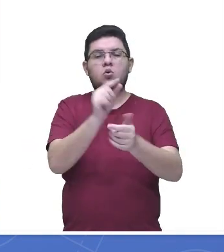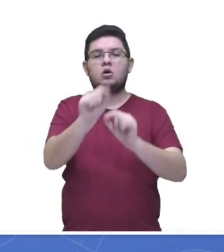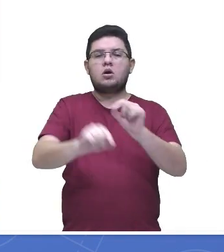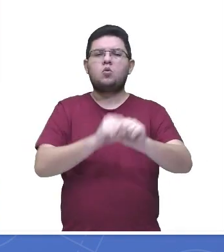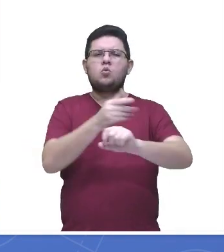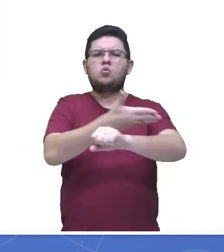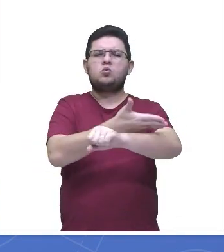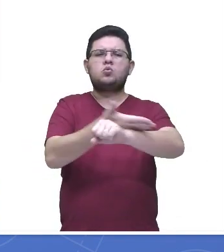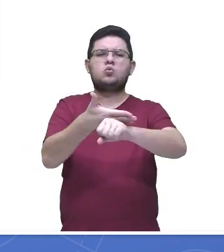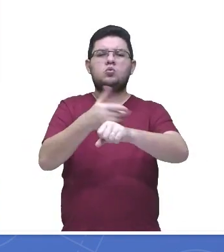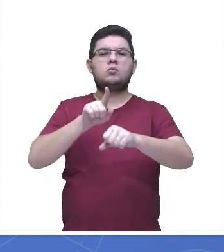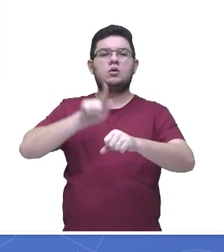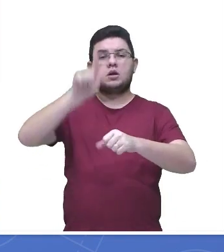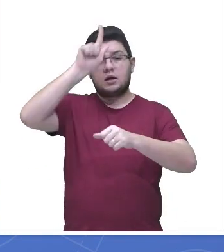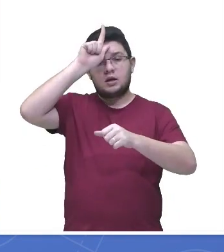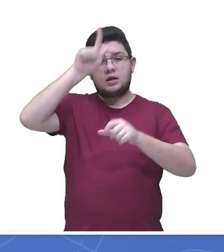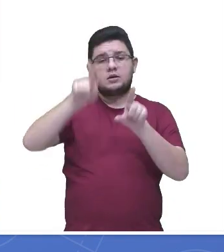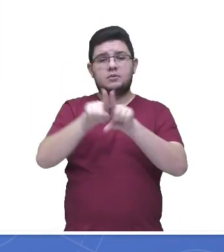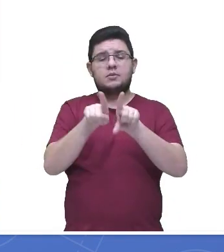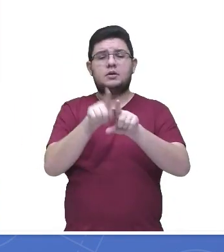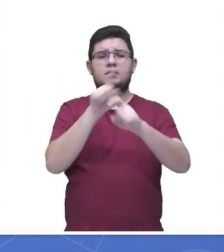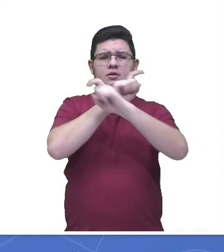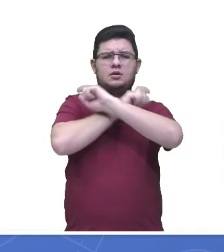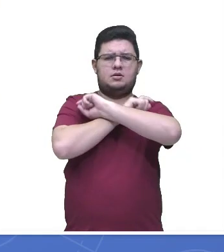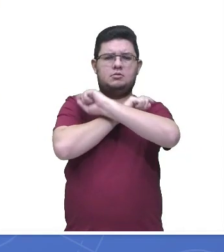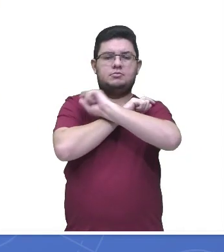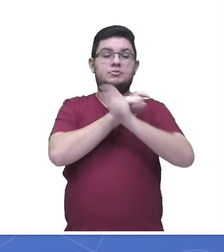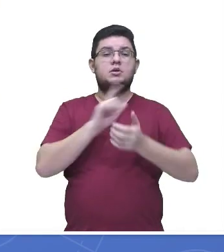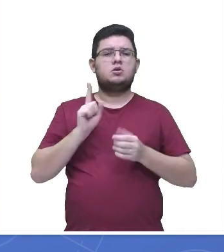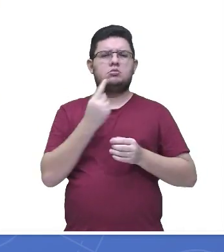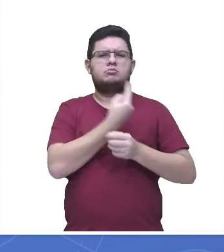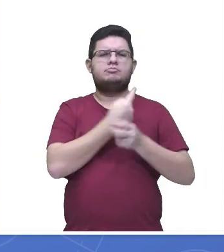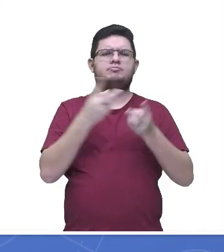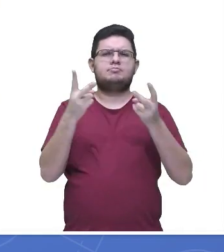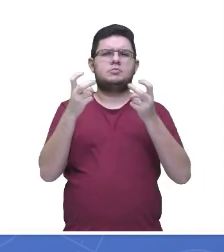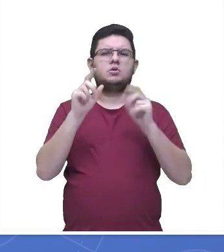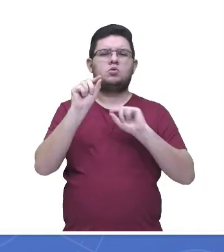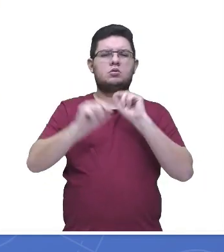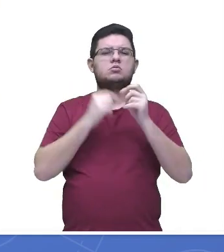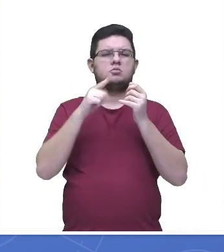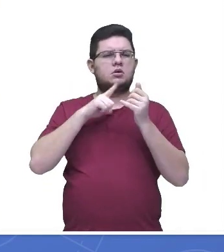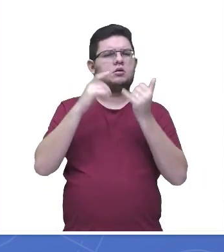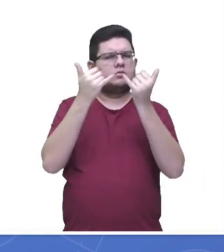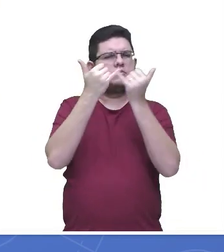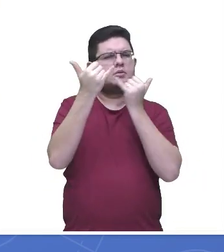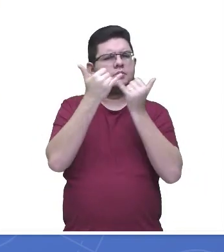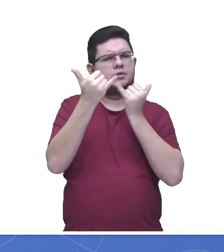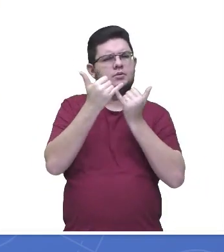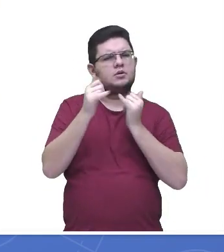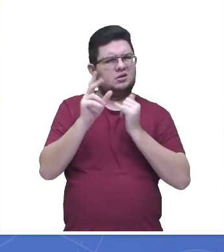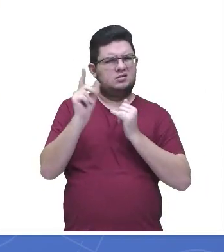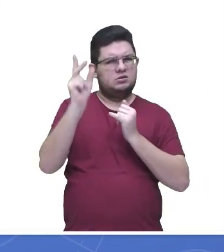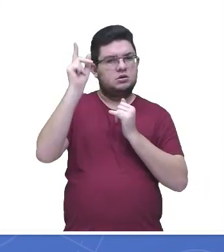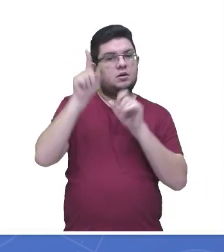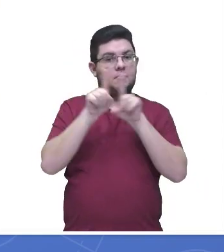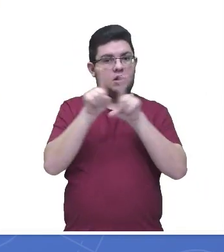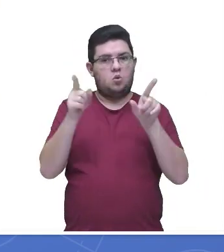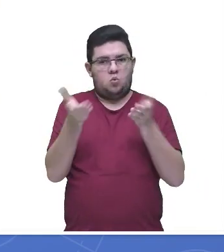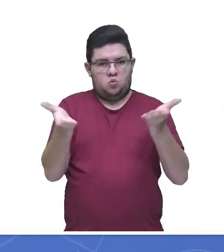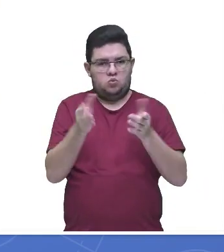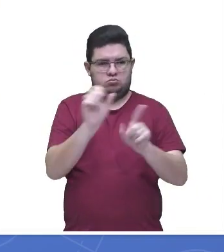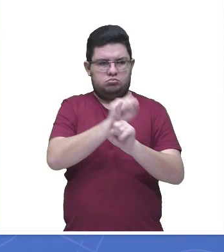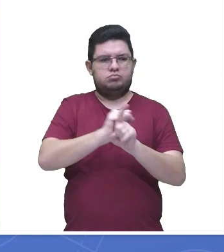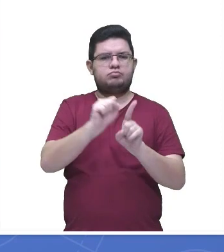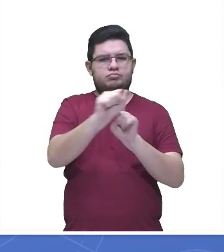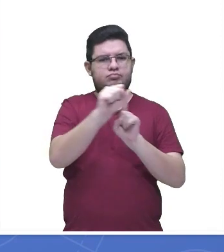egípcia e na Grécia. E nós percebemos que tem muita coisa muito próxima. É antiga, mas bem atual nos nossos dias